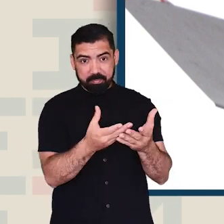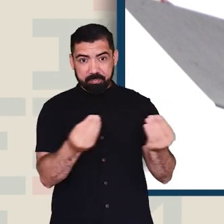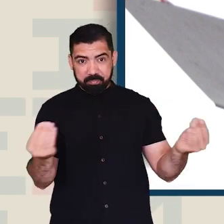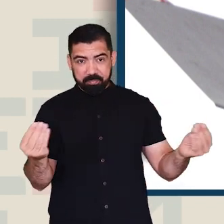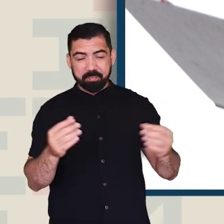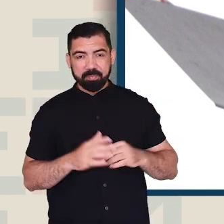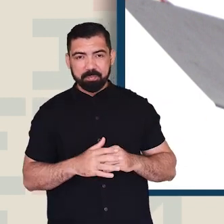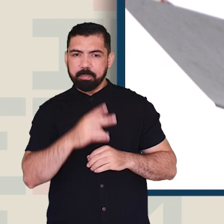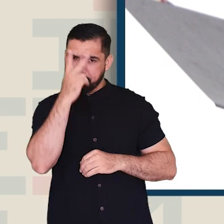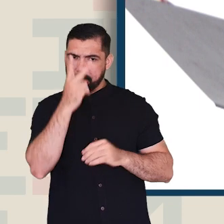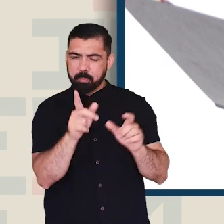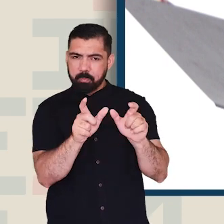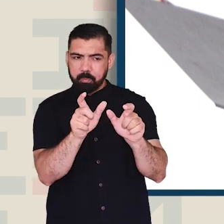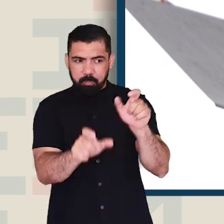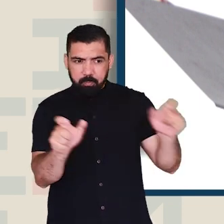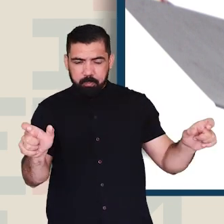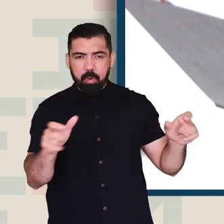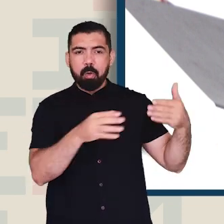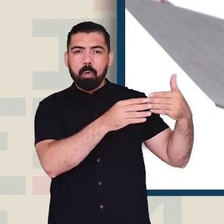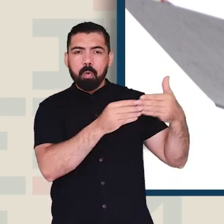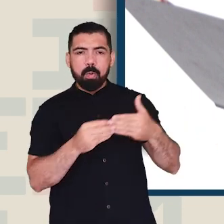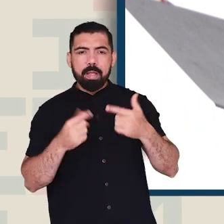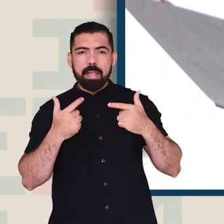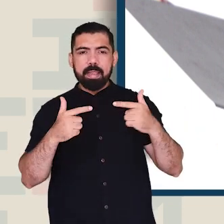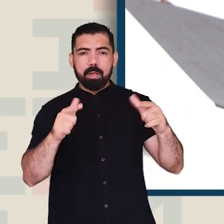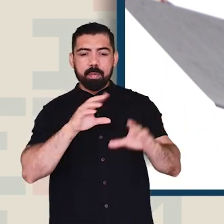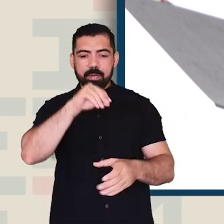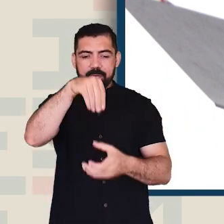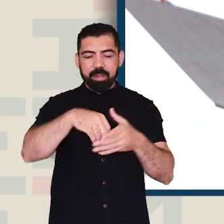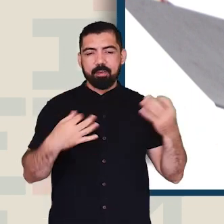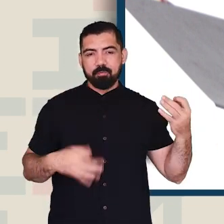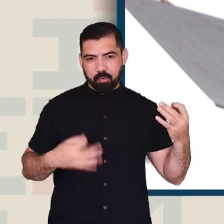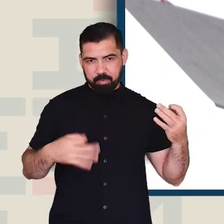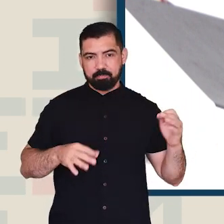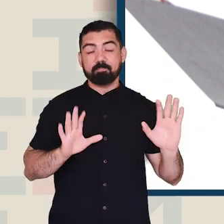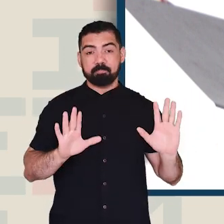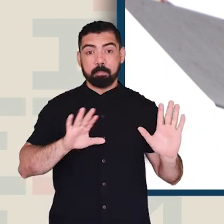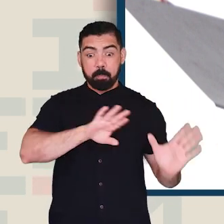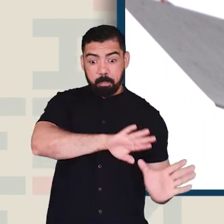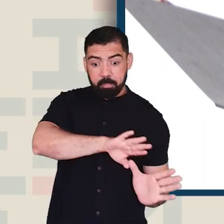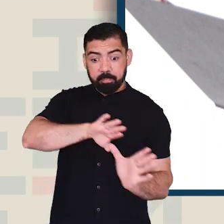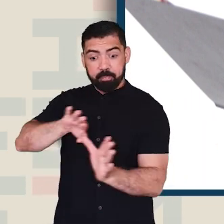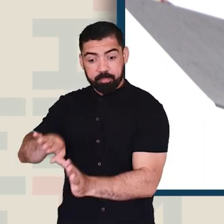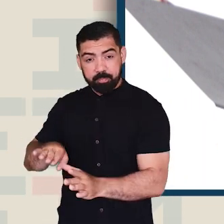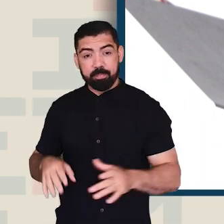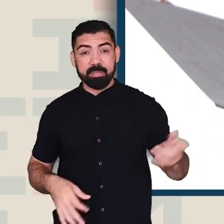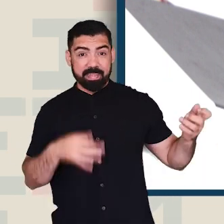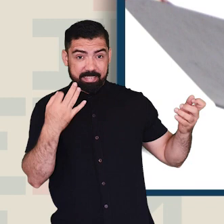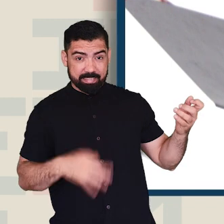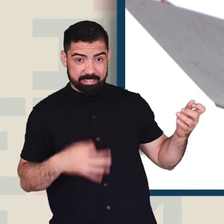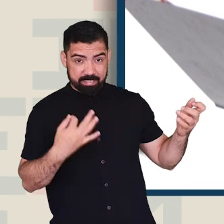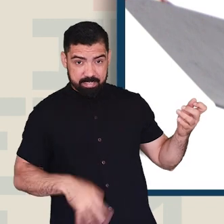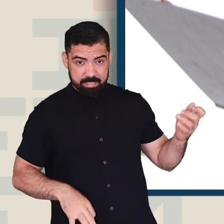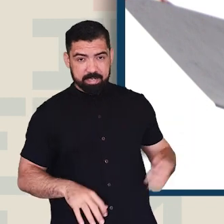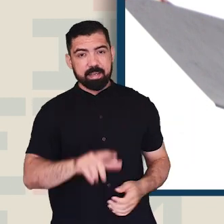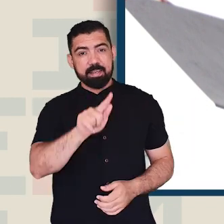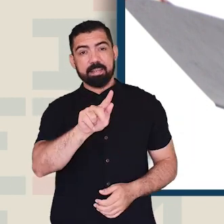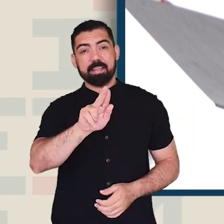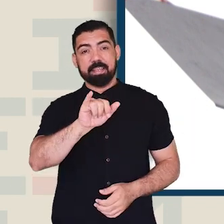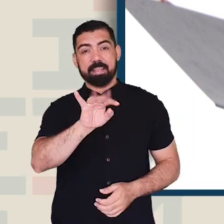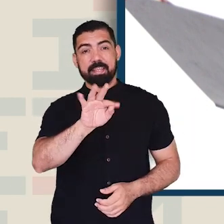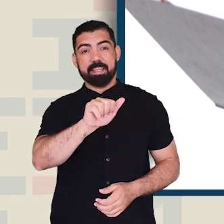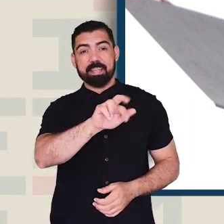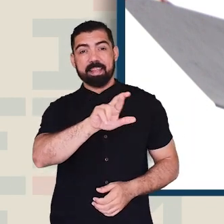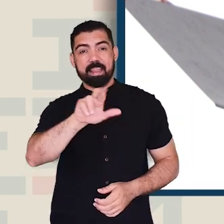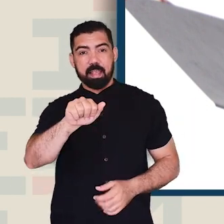várias pessoas que trouxeram essa linguagem para o violão. Com a guitarra, ou seja, que começou a ser